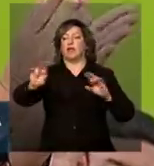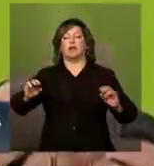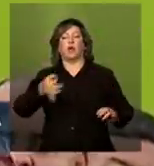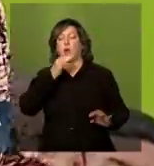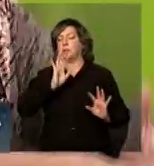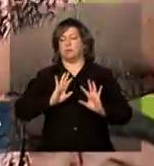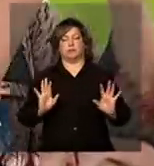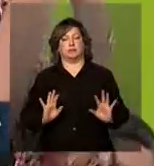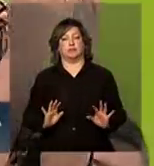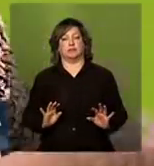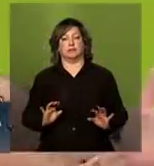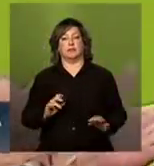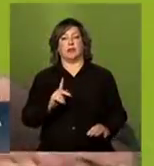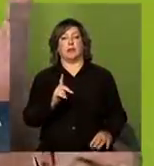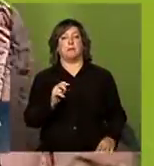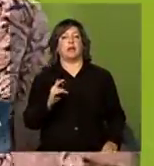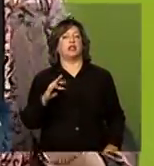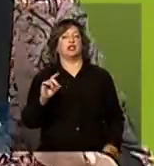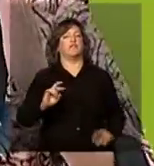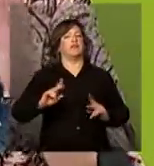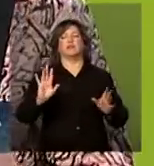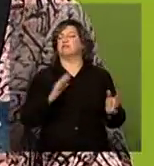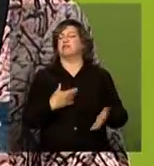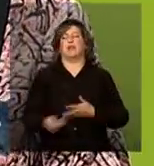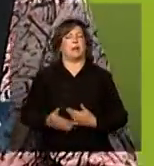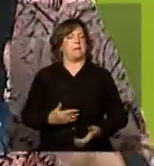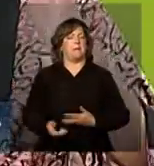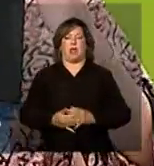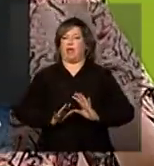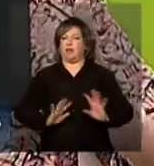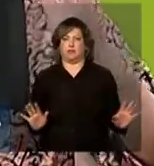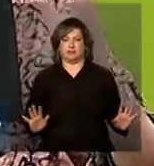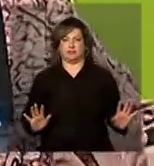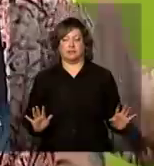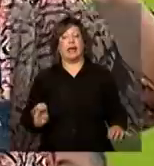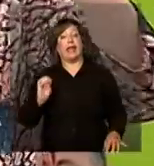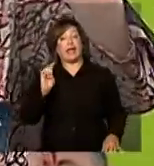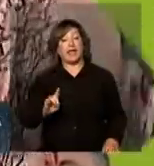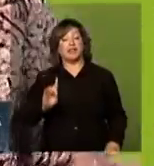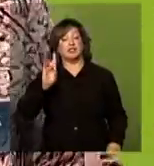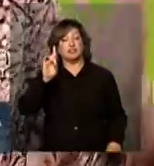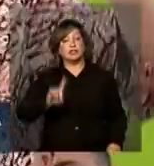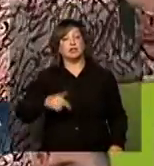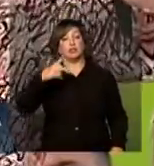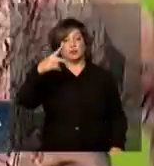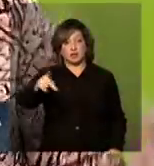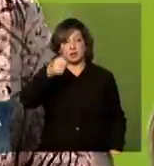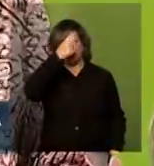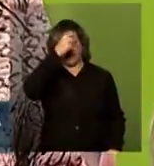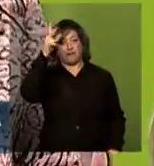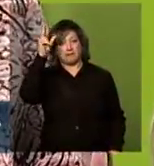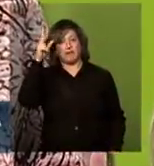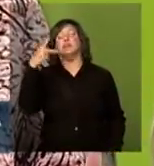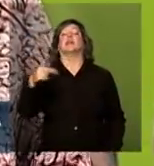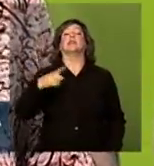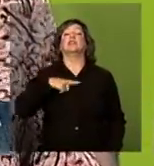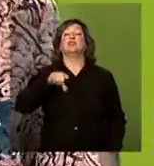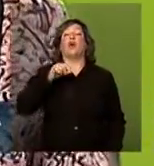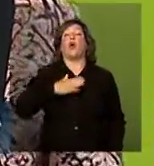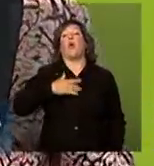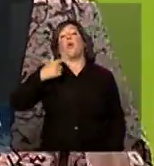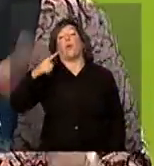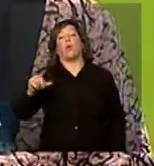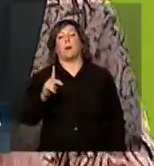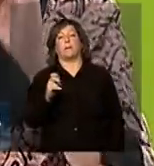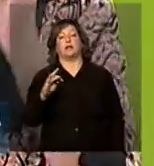se o prefeito é de que partido não interessa é direito do prefeito e da prefeita